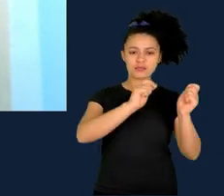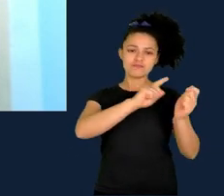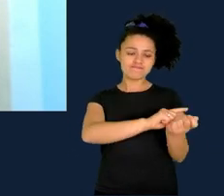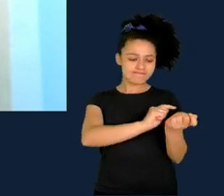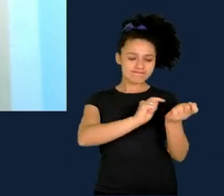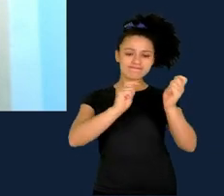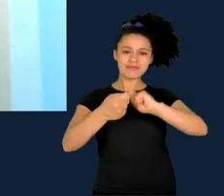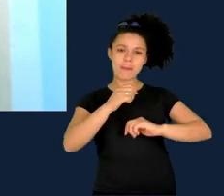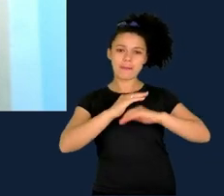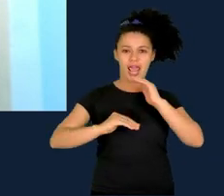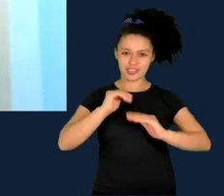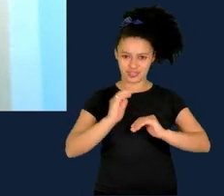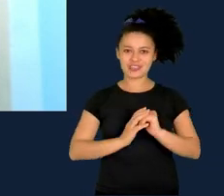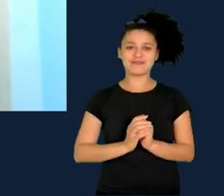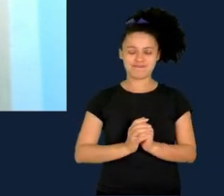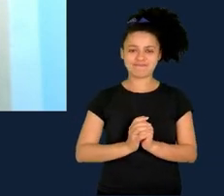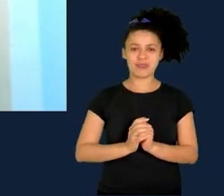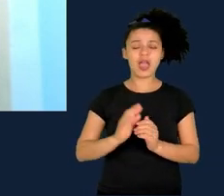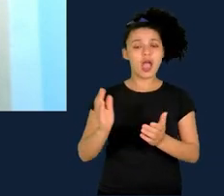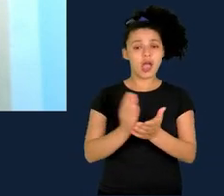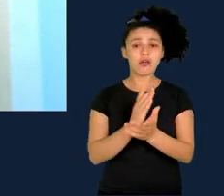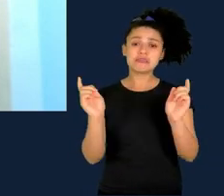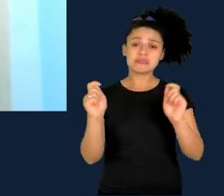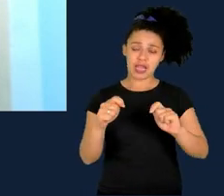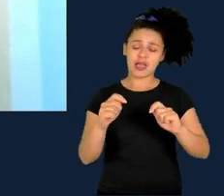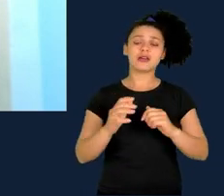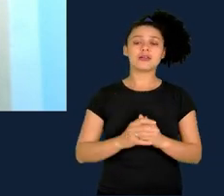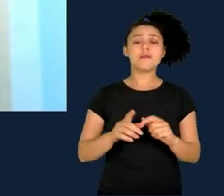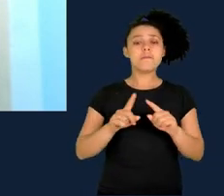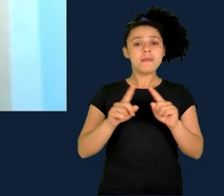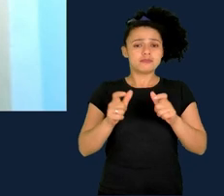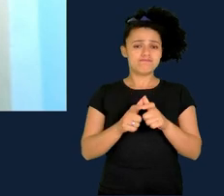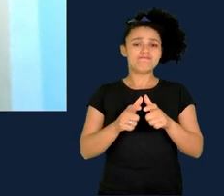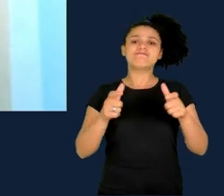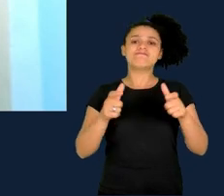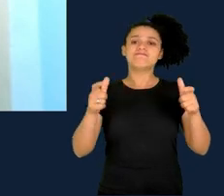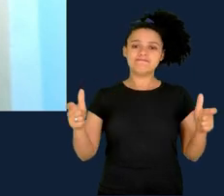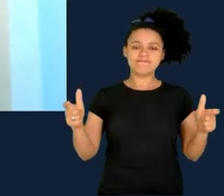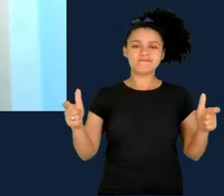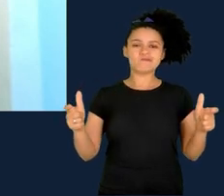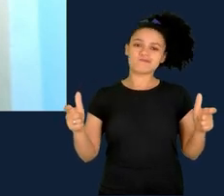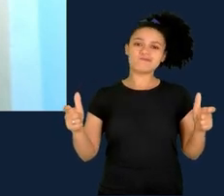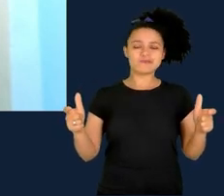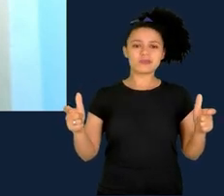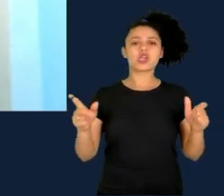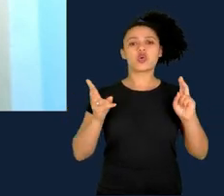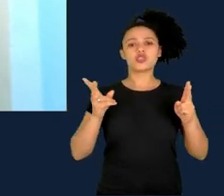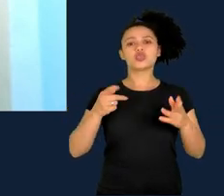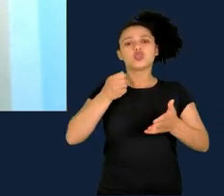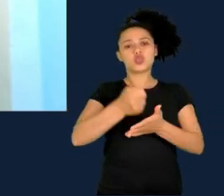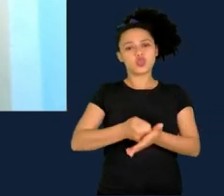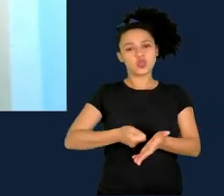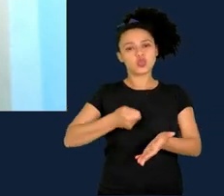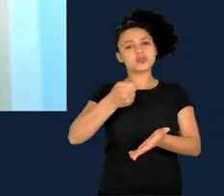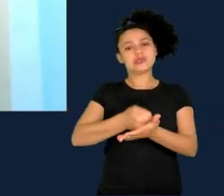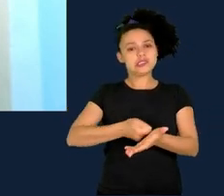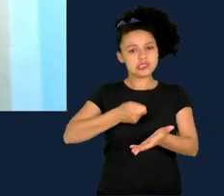Alguns conseguem ter acesso, mas a maioria fica nessa questão de luta, e a gente